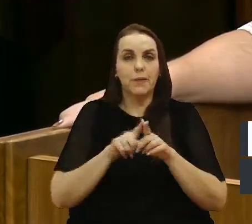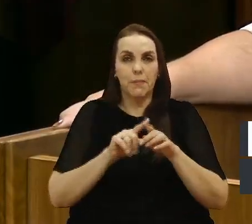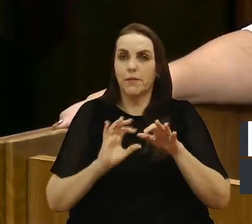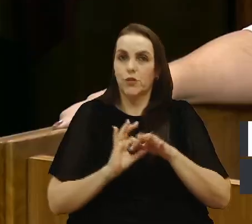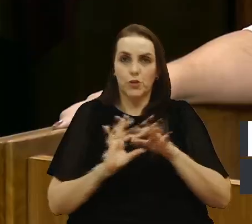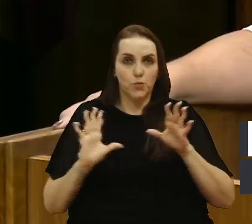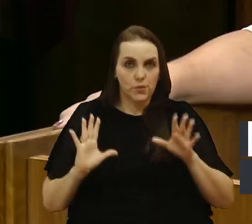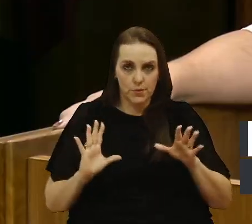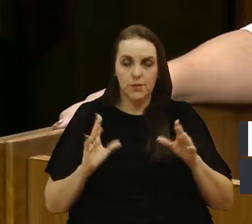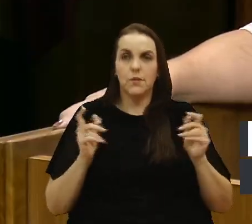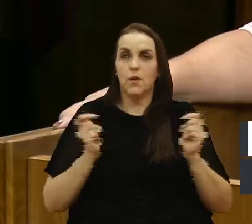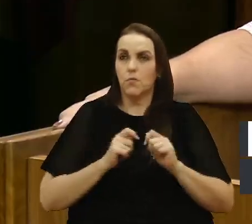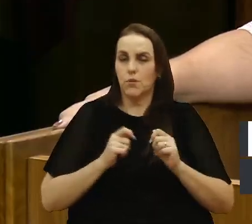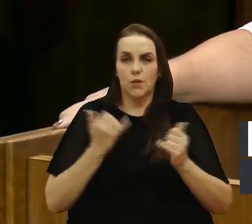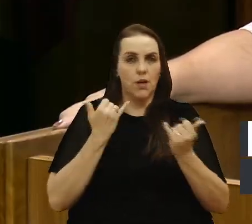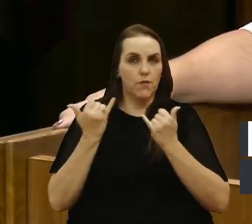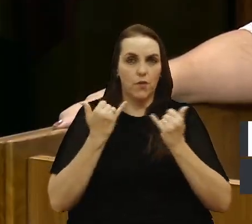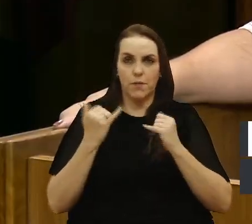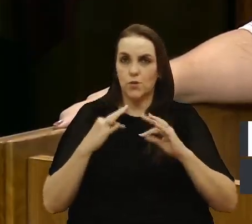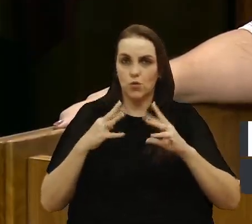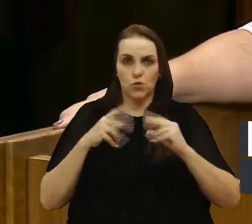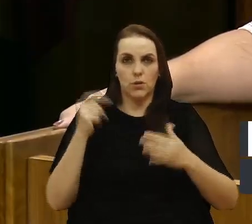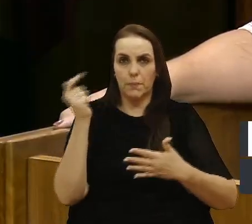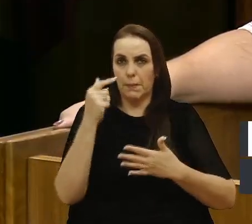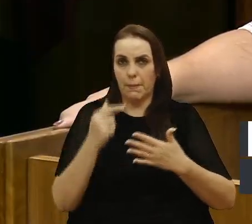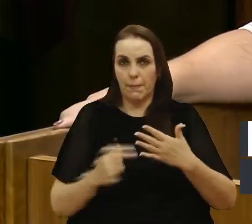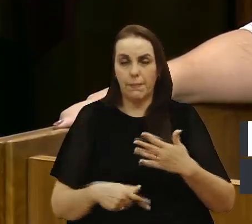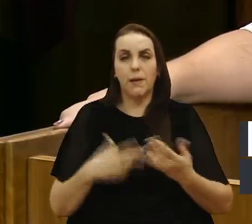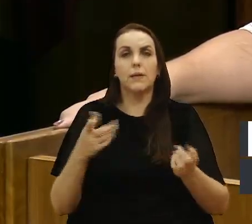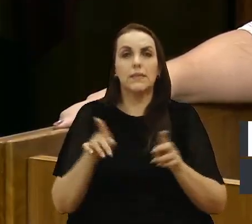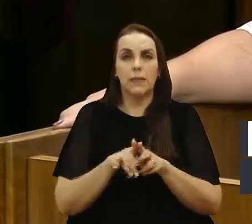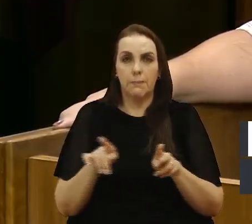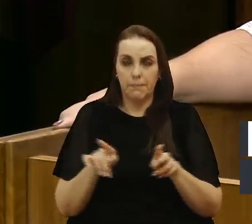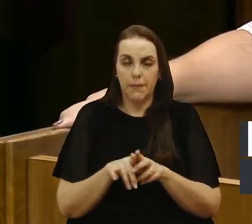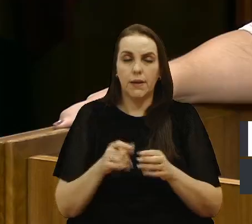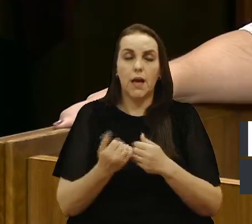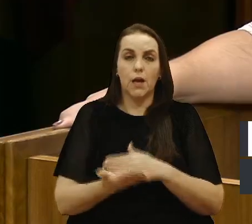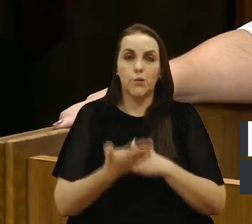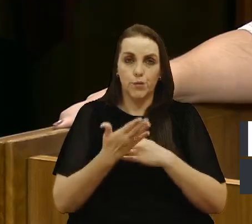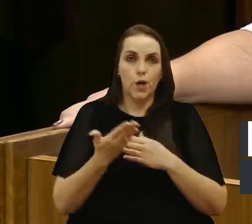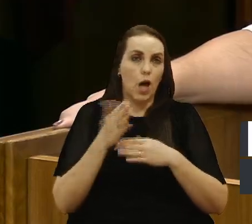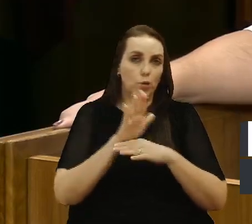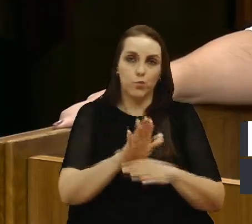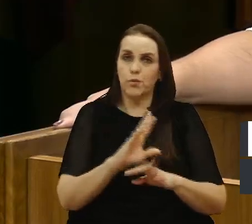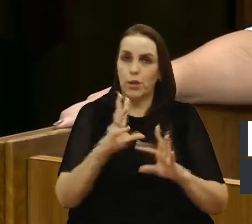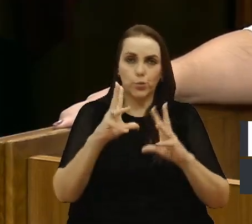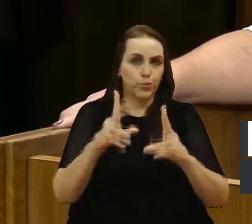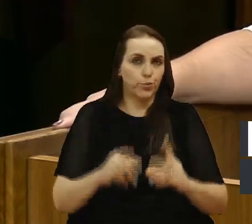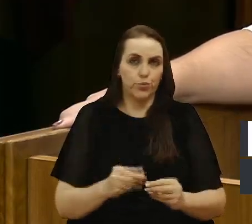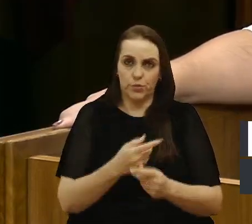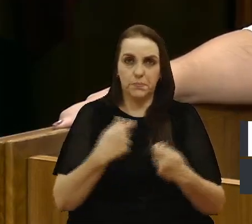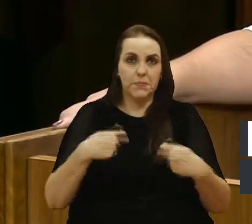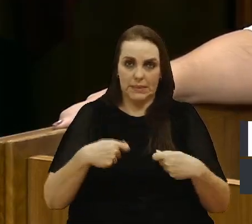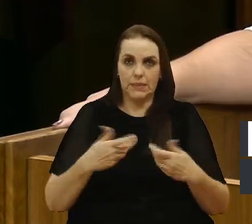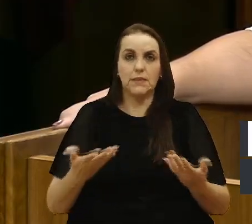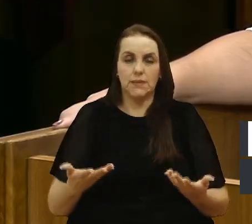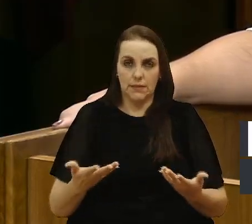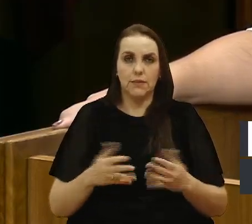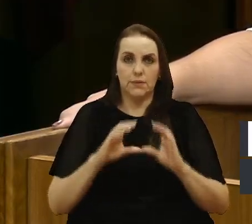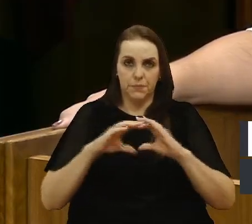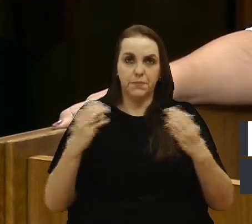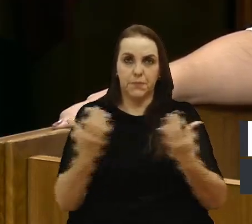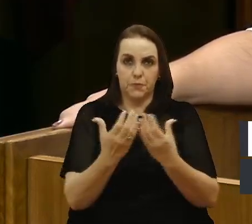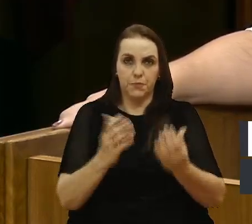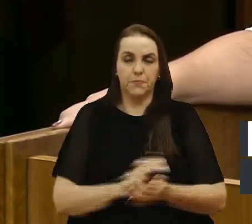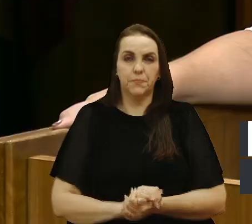disposição para todas as informações pertinentes e para auxiliar naquilo que for necessário para as nossas